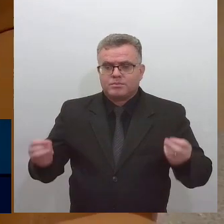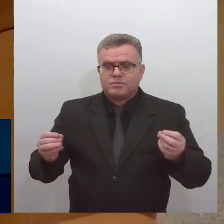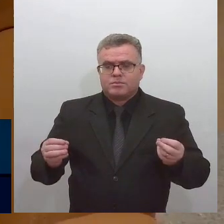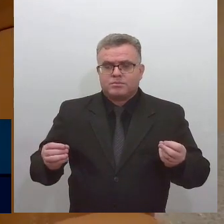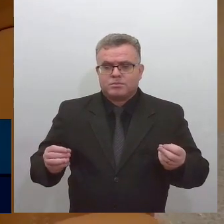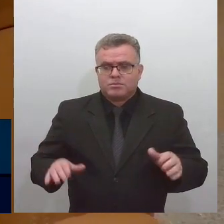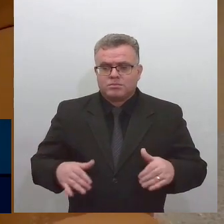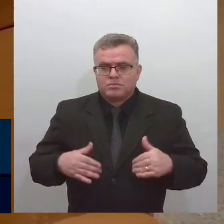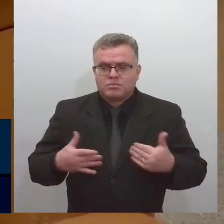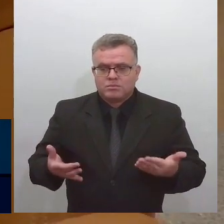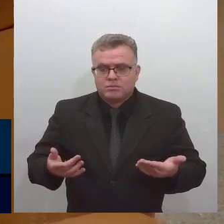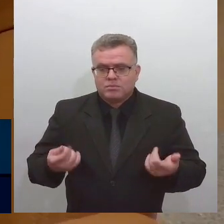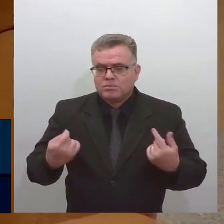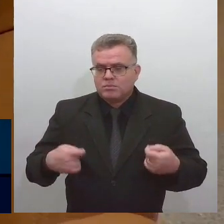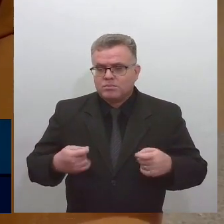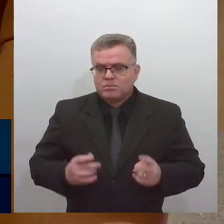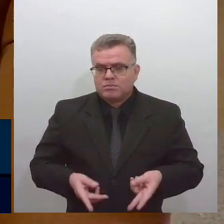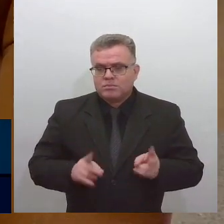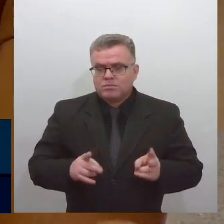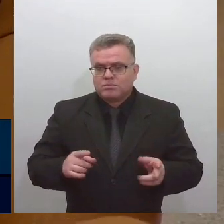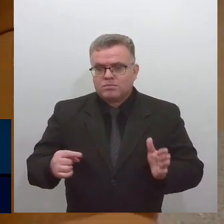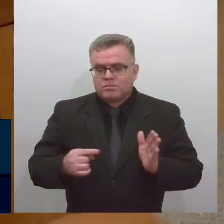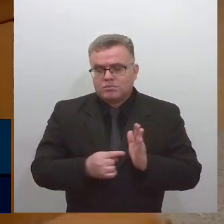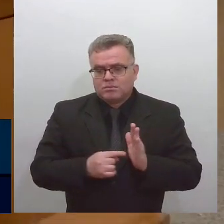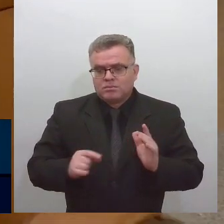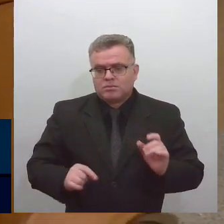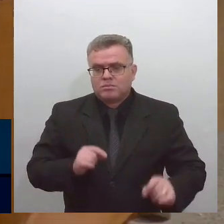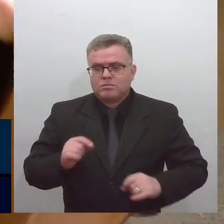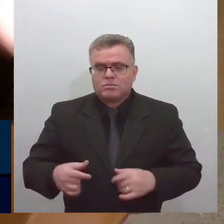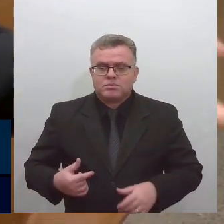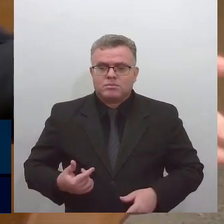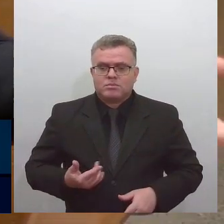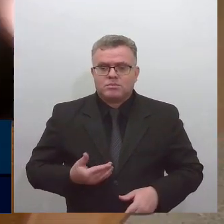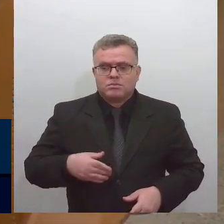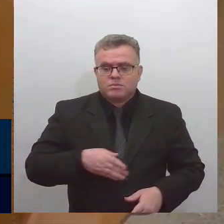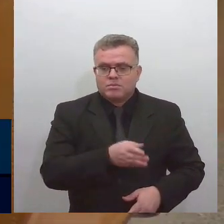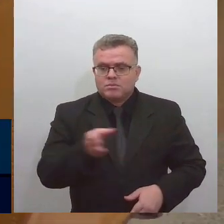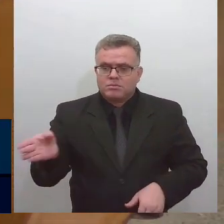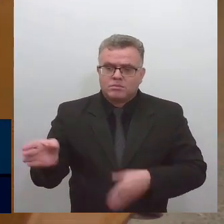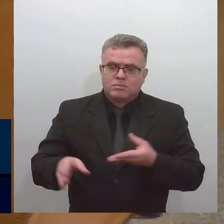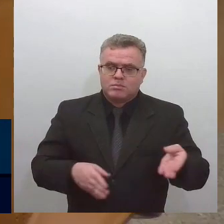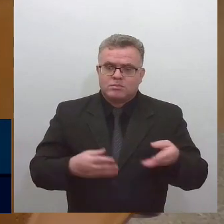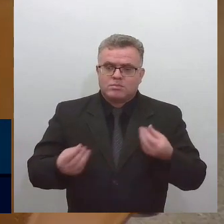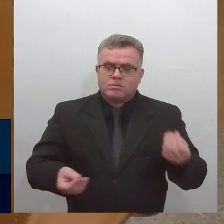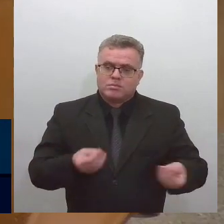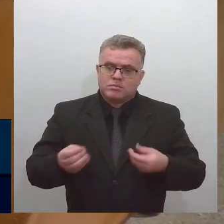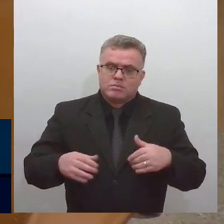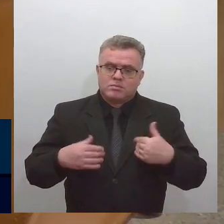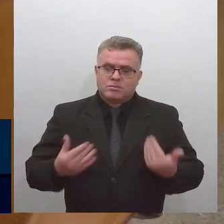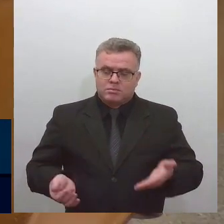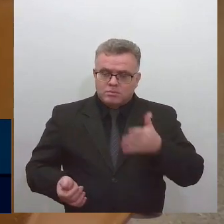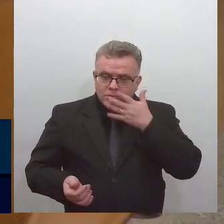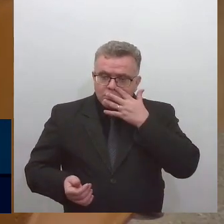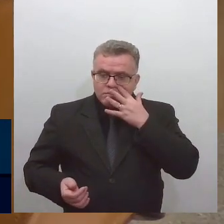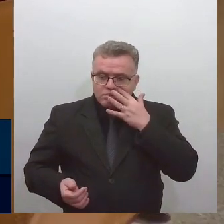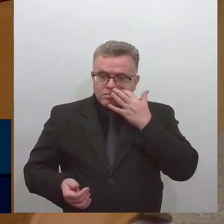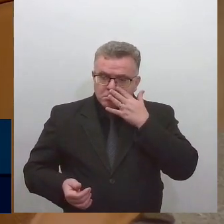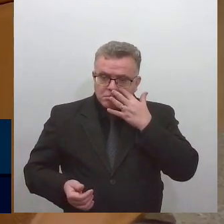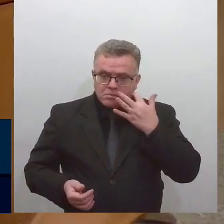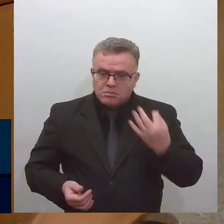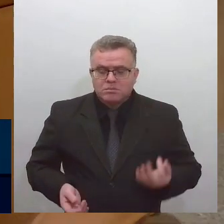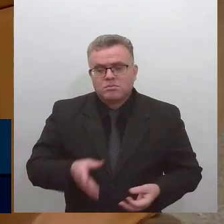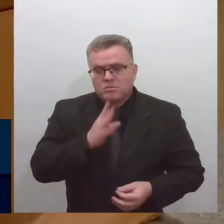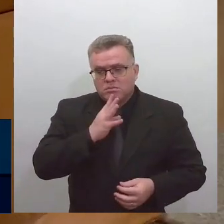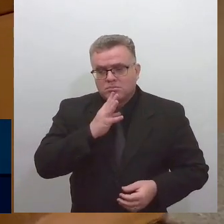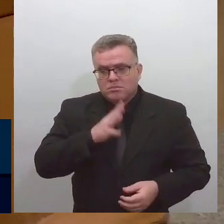realmente precisa dessa indicação porque quando a gente passa por lá ninguém sabe de um lado ou do outro a não ser que seja de lá para poder eh